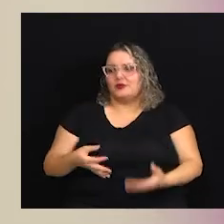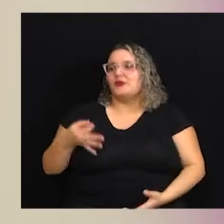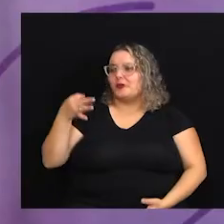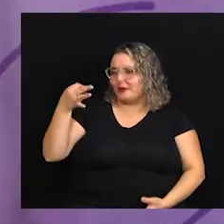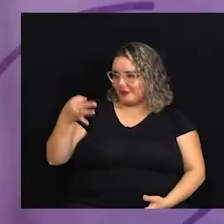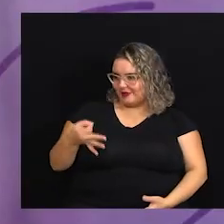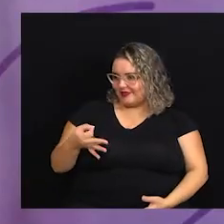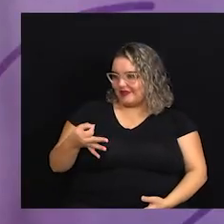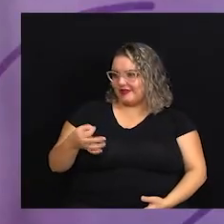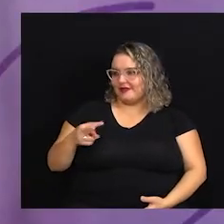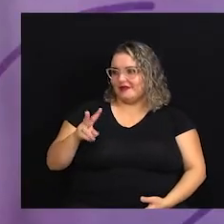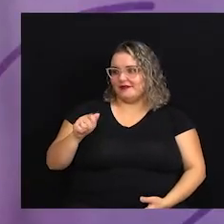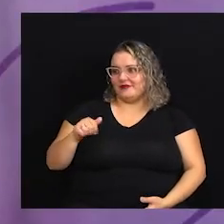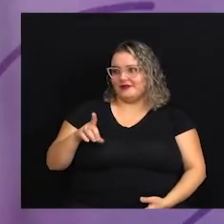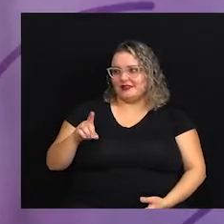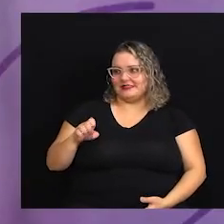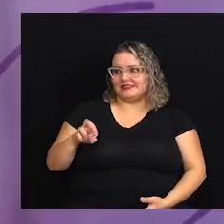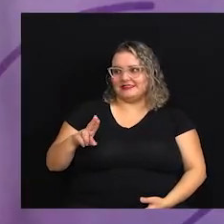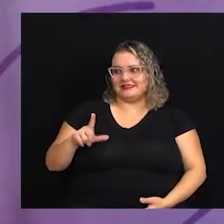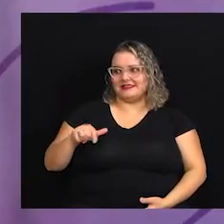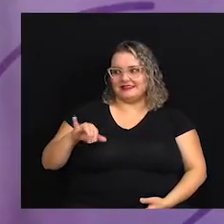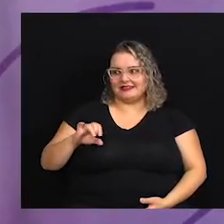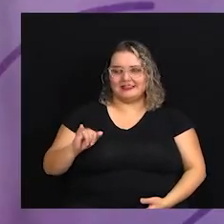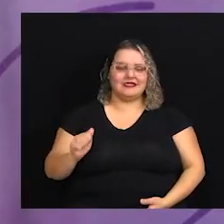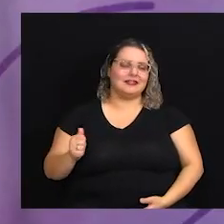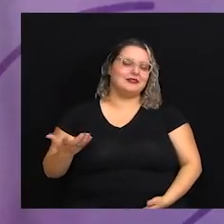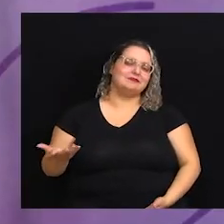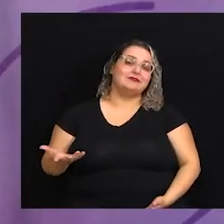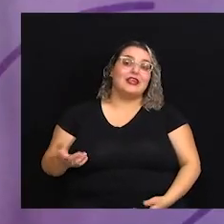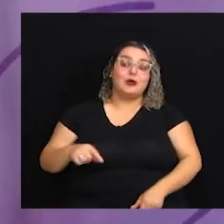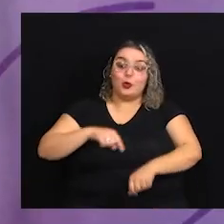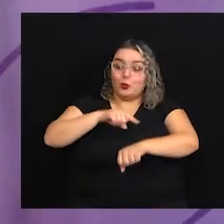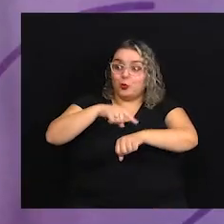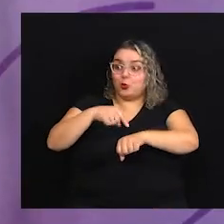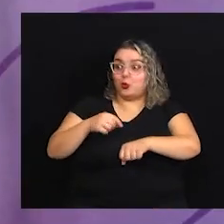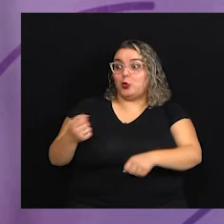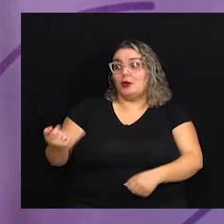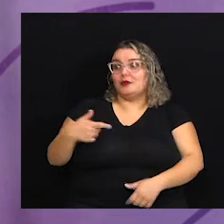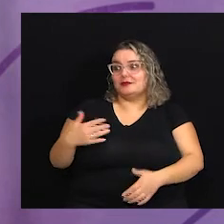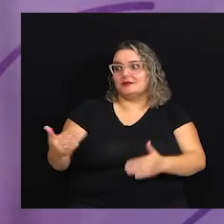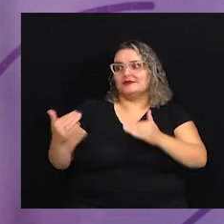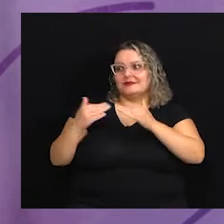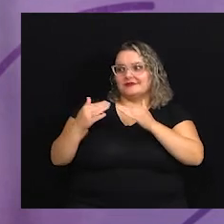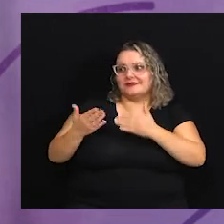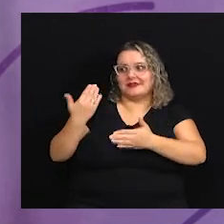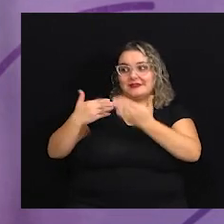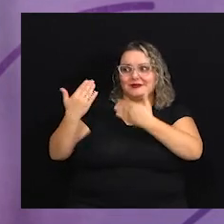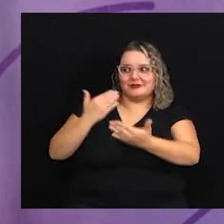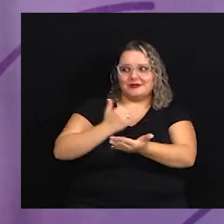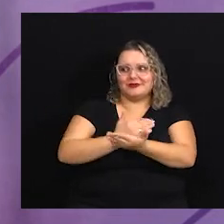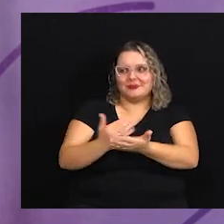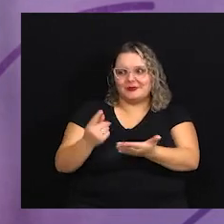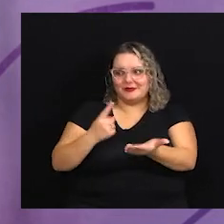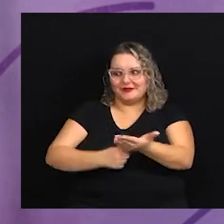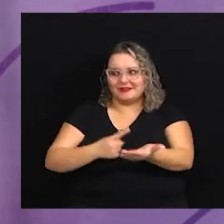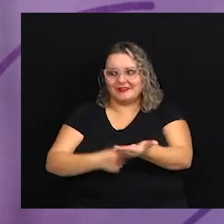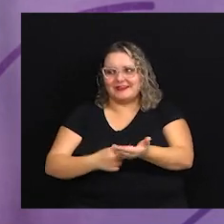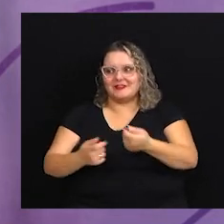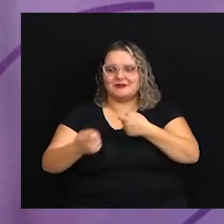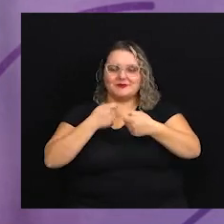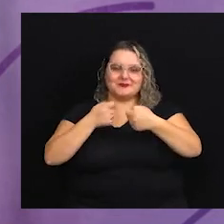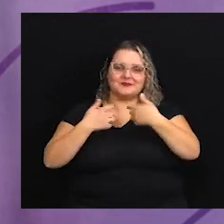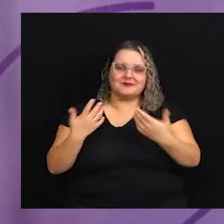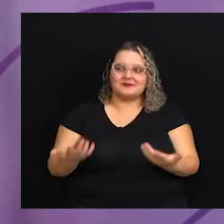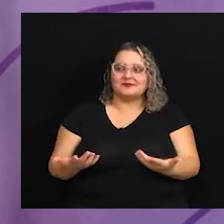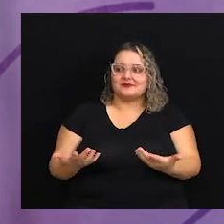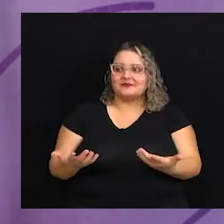bem. com certeza, Wanderlei, eu ocupei muito mais o seu tempo do que a gente tinha combinado lá no começo, quando a gente